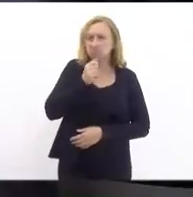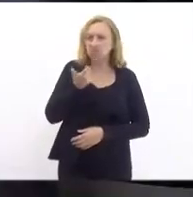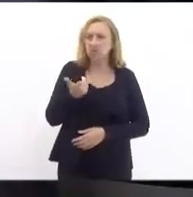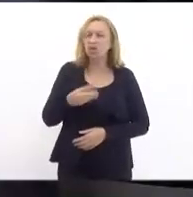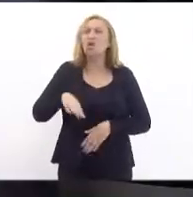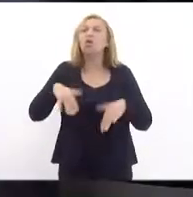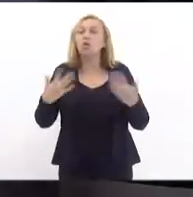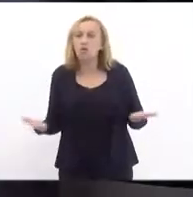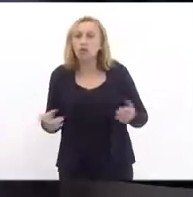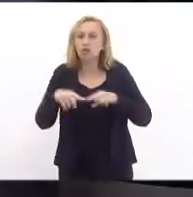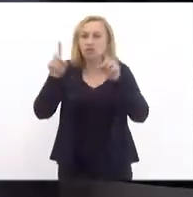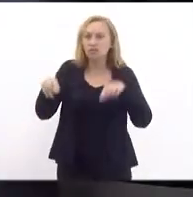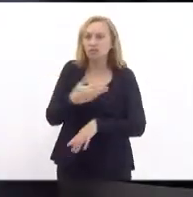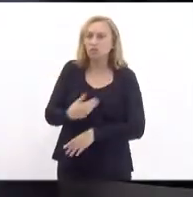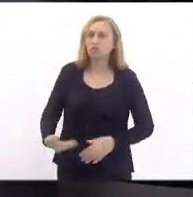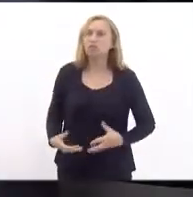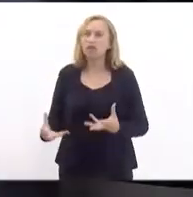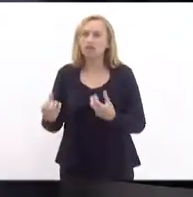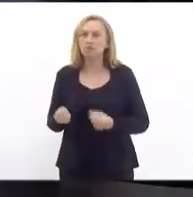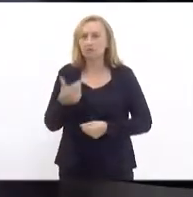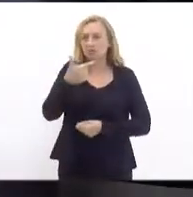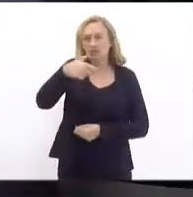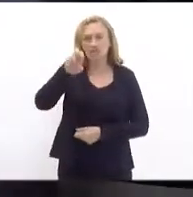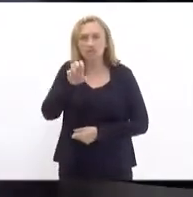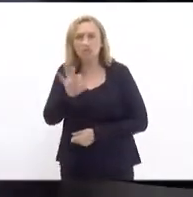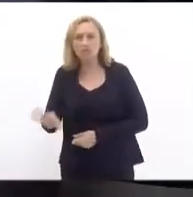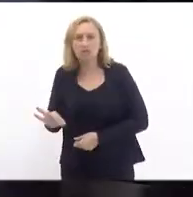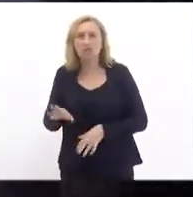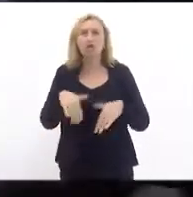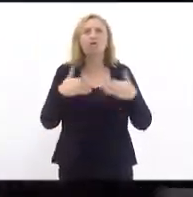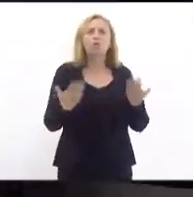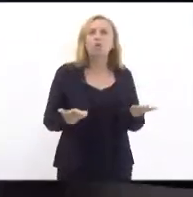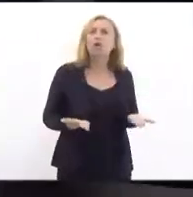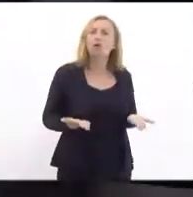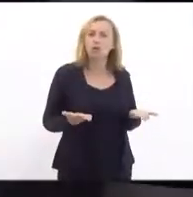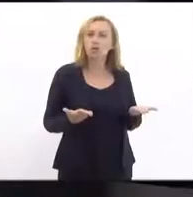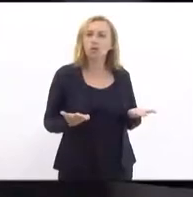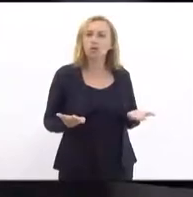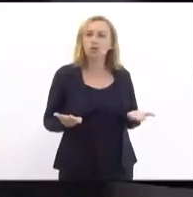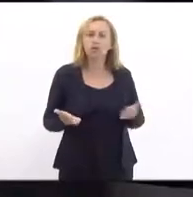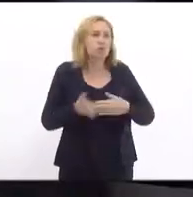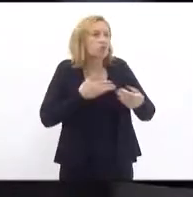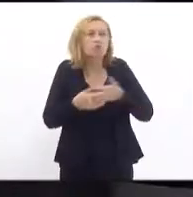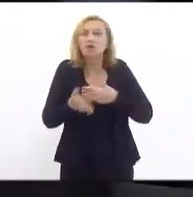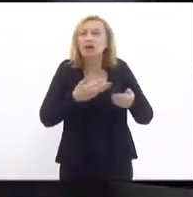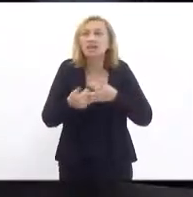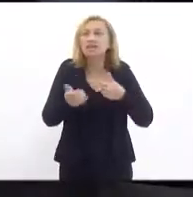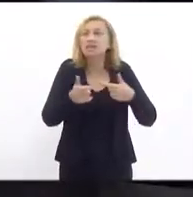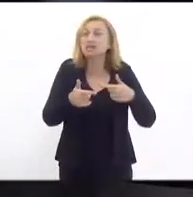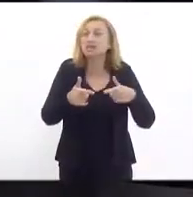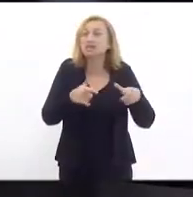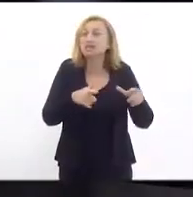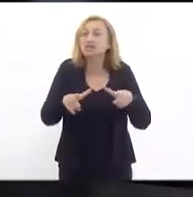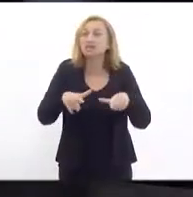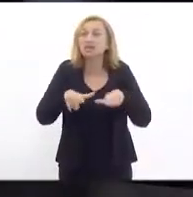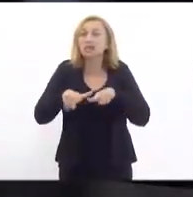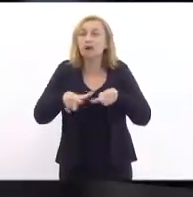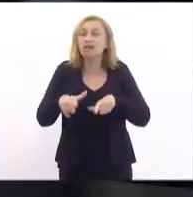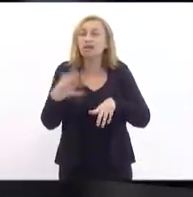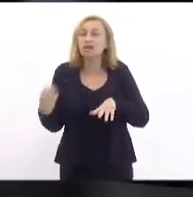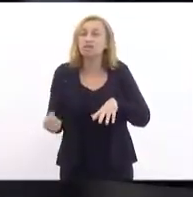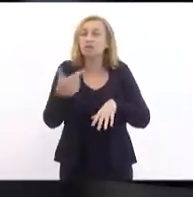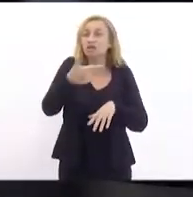recebeu 25%? Qual foi a dona de... qual foi o trabalhador que recebeu